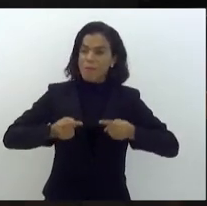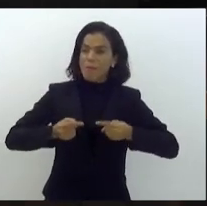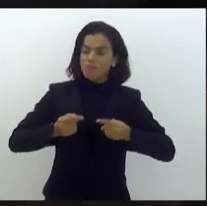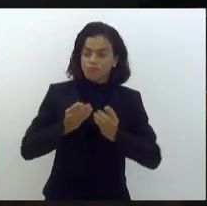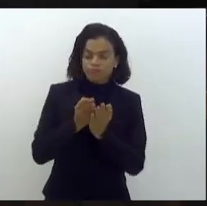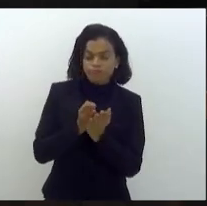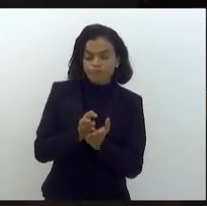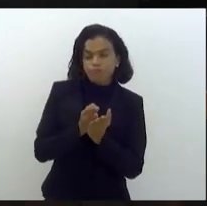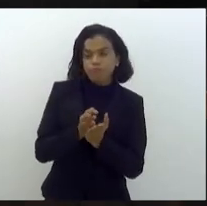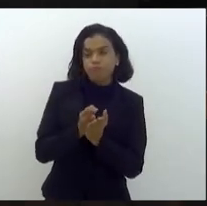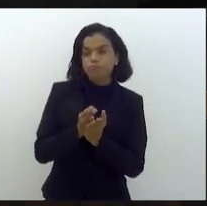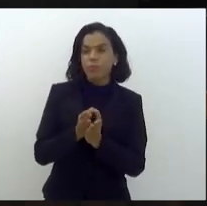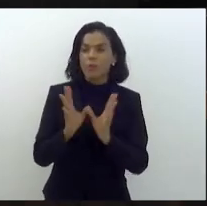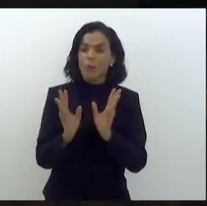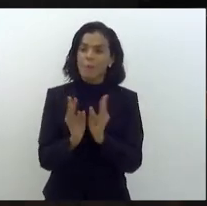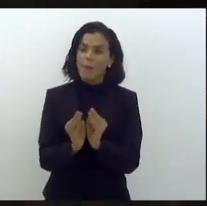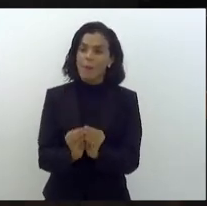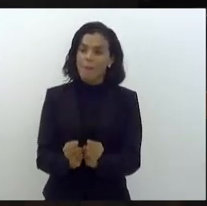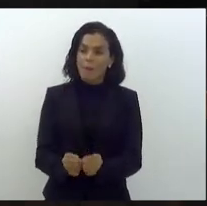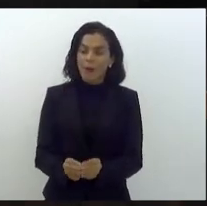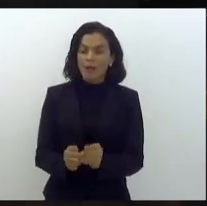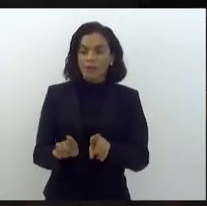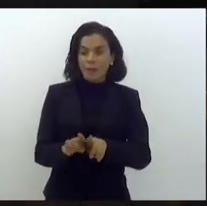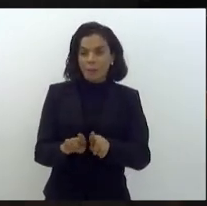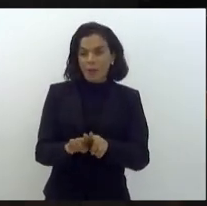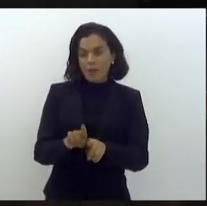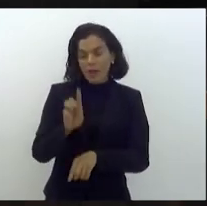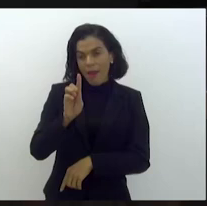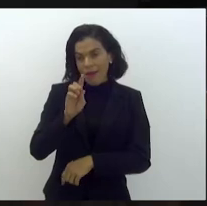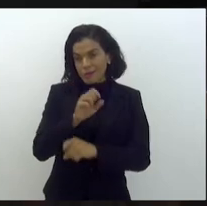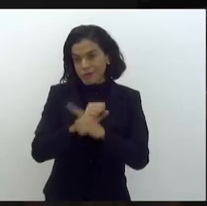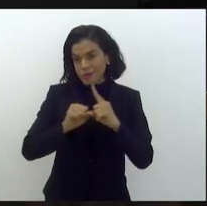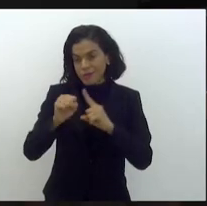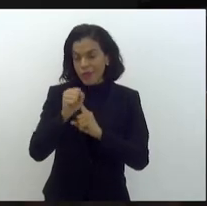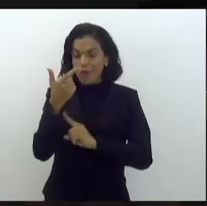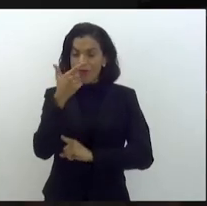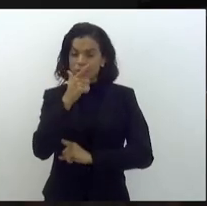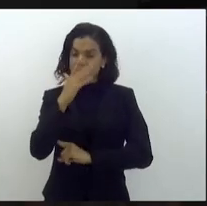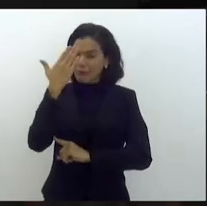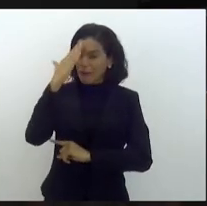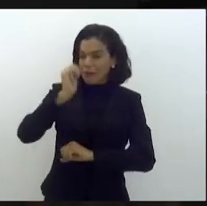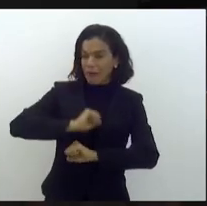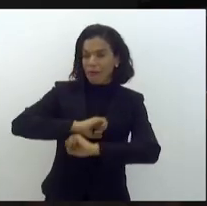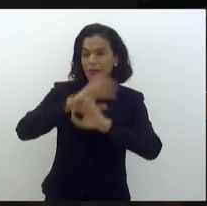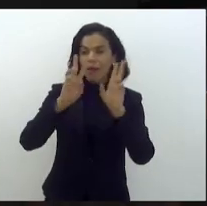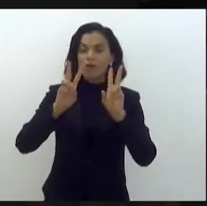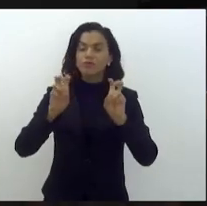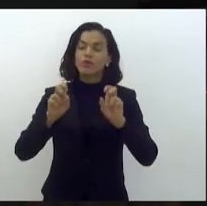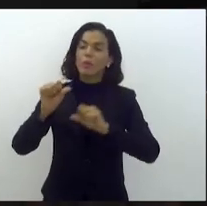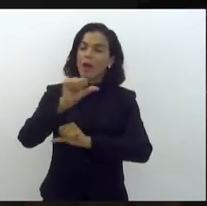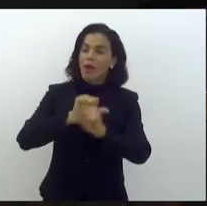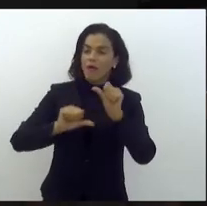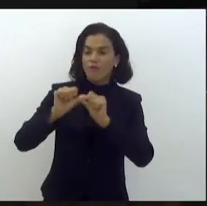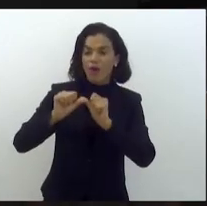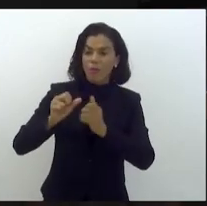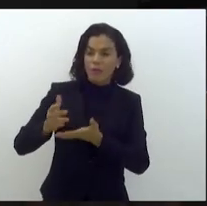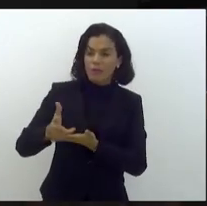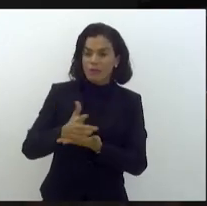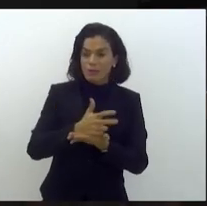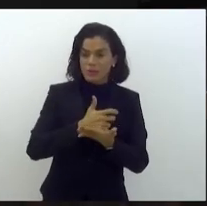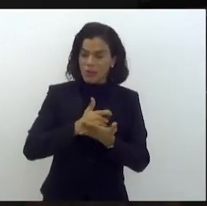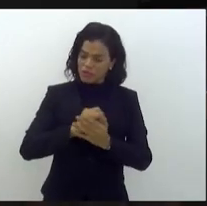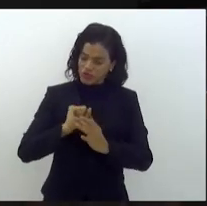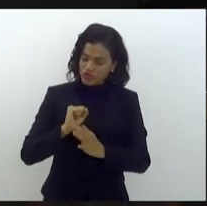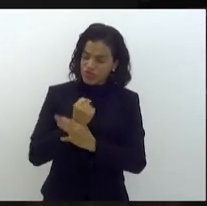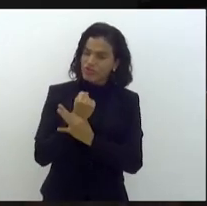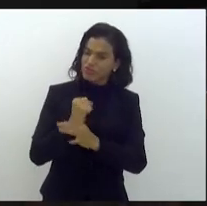o Philco para que toda a sociedade em especial o Parlamento possa ser interado o que que tá acontecendo contra a reforma tributária a gente defende uma